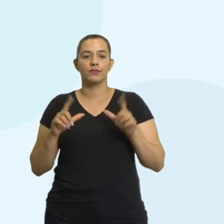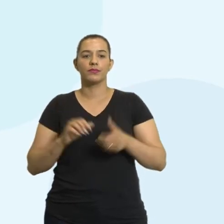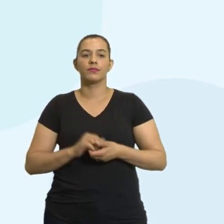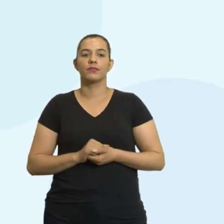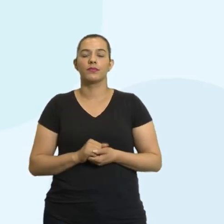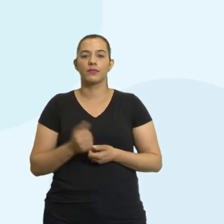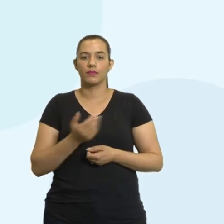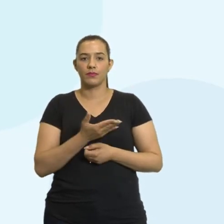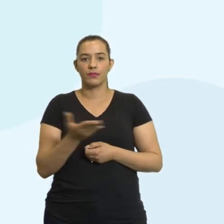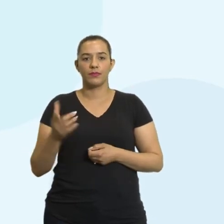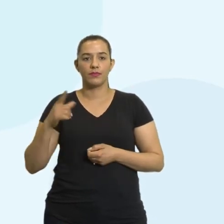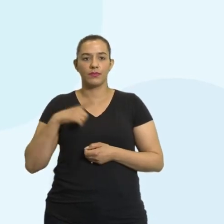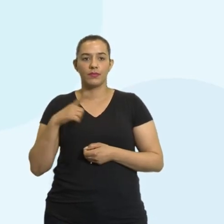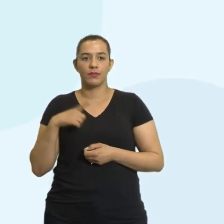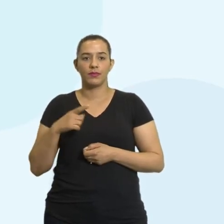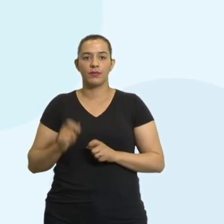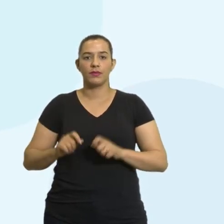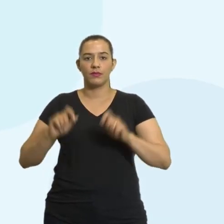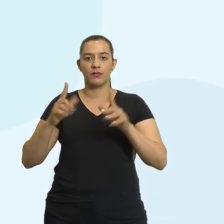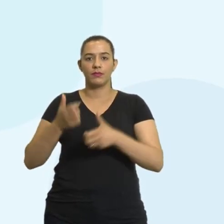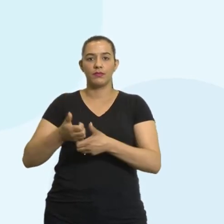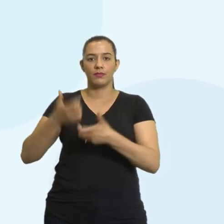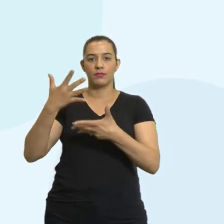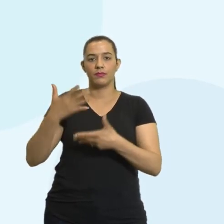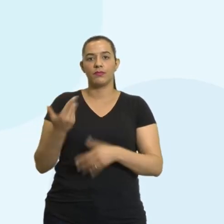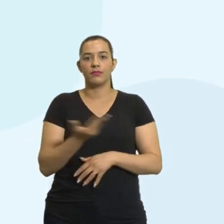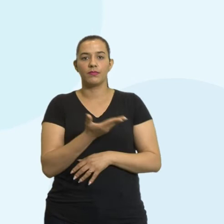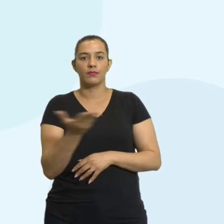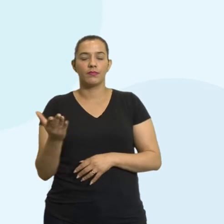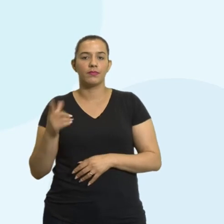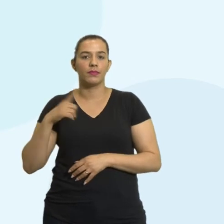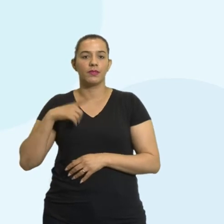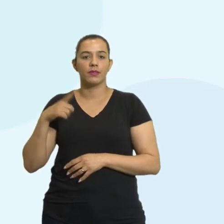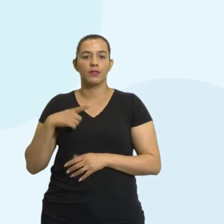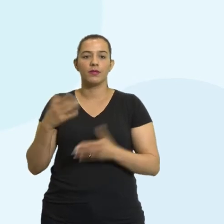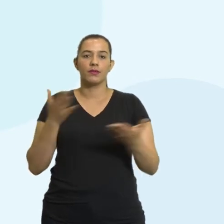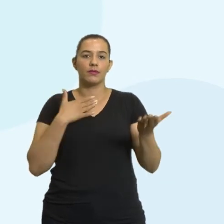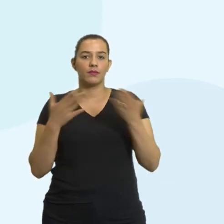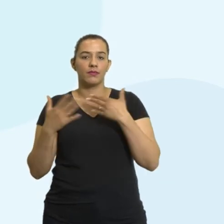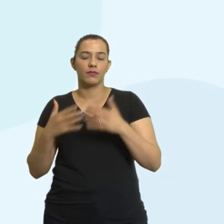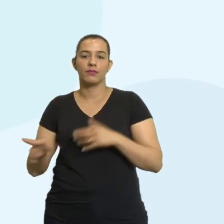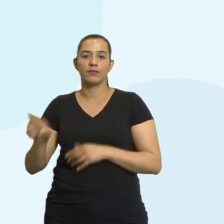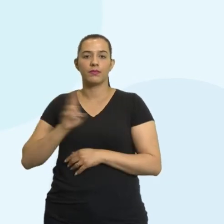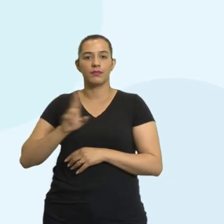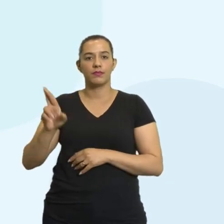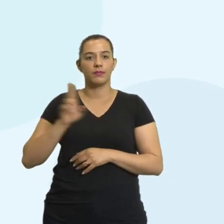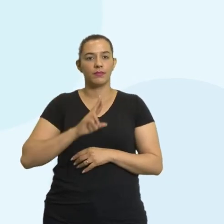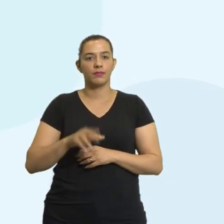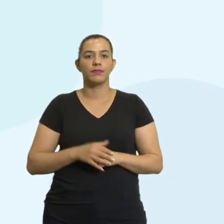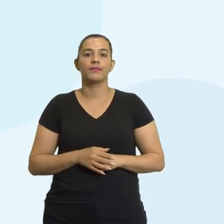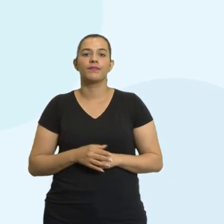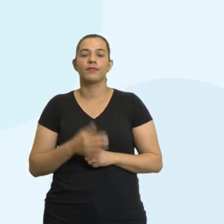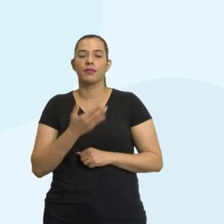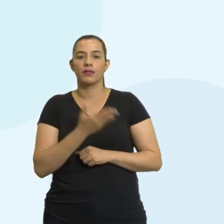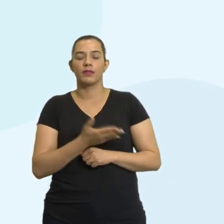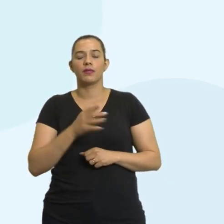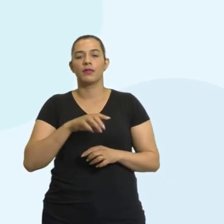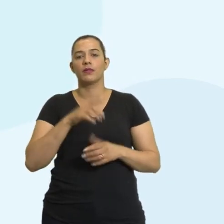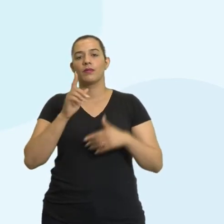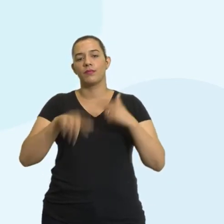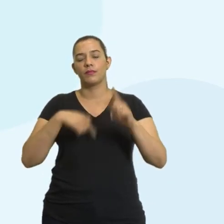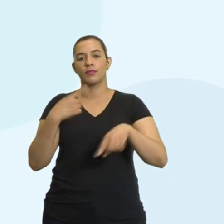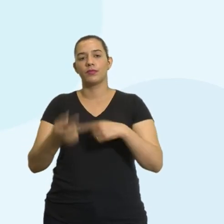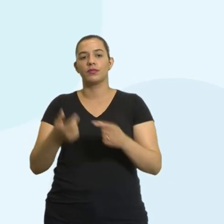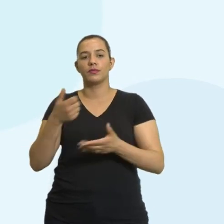para vocês, a gente vai deixar o chat aberto enquanto a gente vai fazendo, vocês vão respondendo, tudo bem? Aí a Lê vai trazer depois